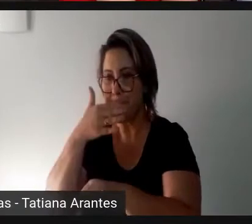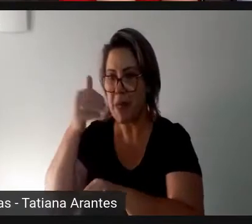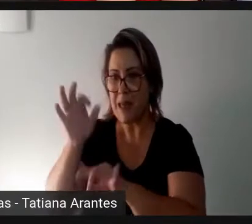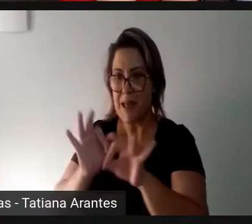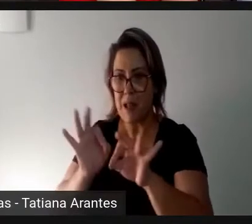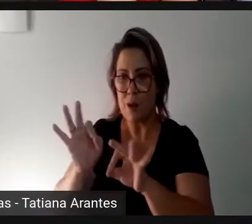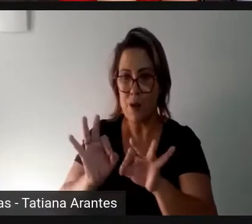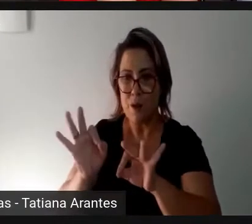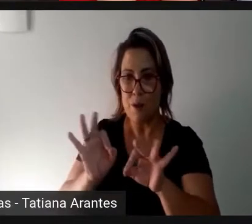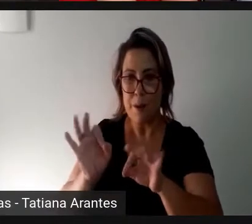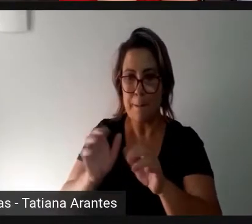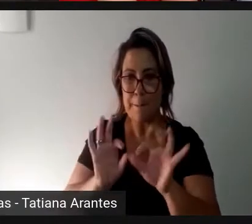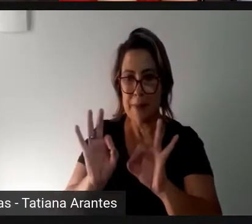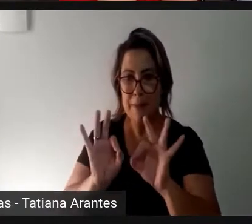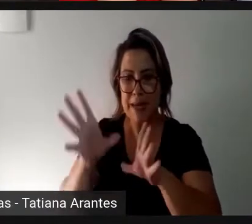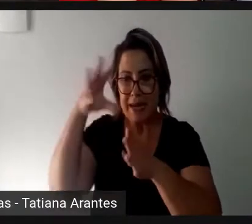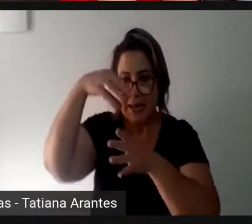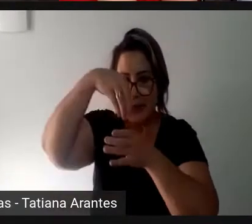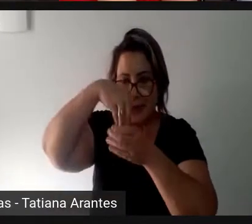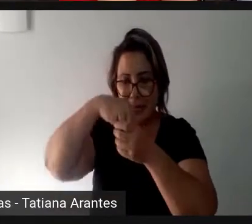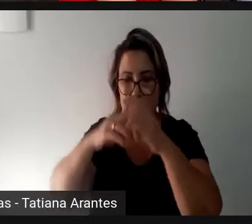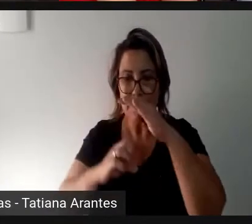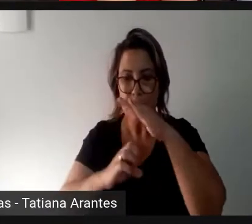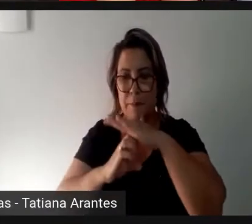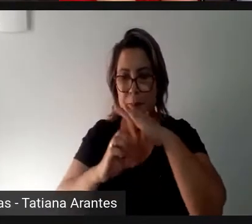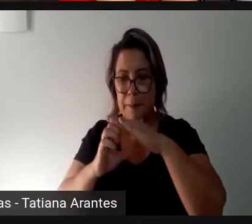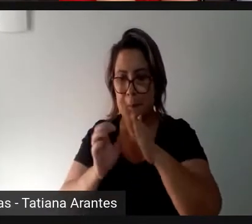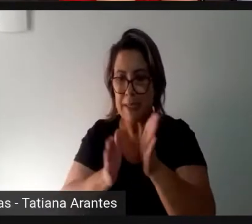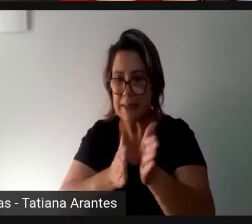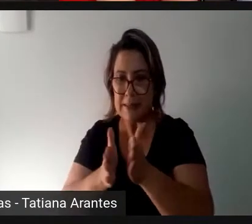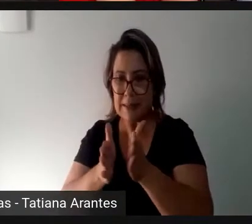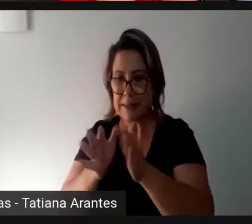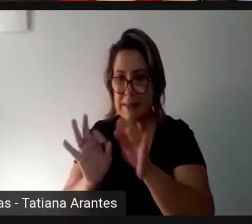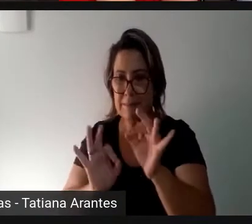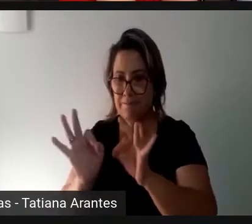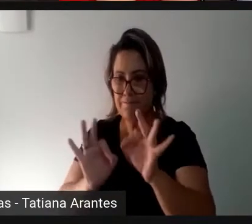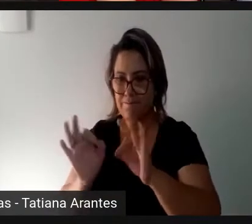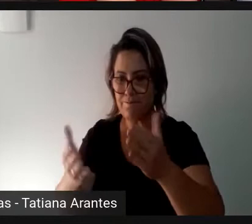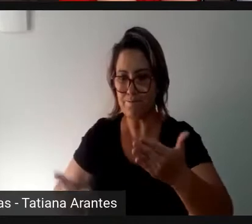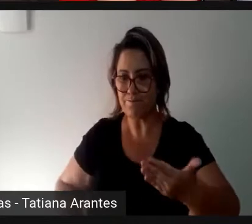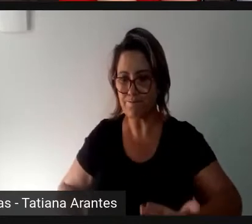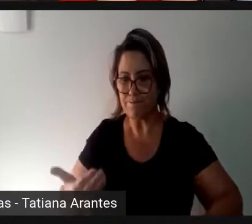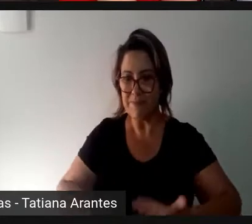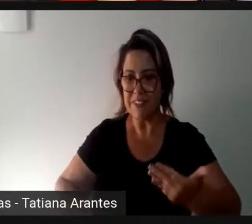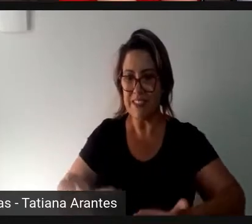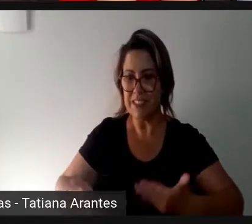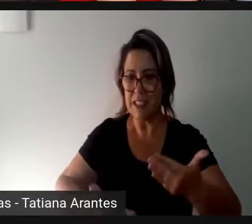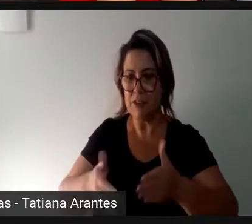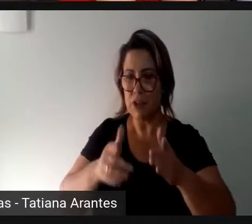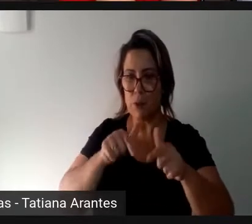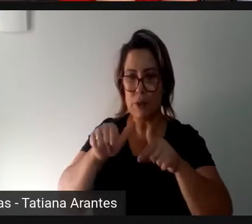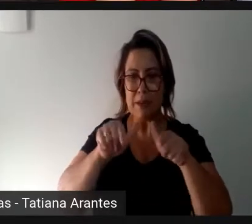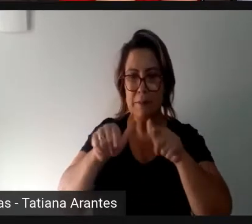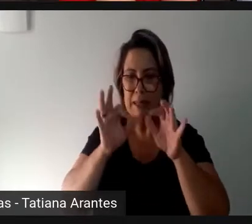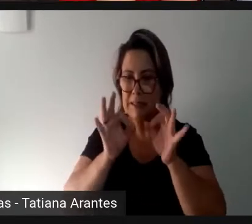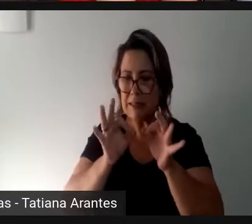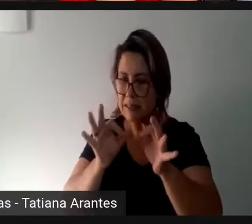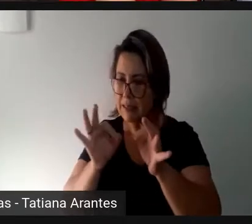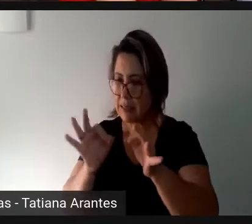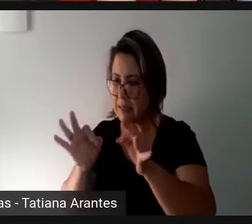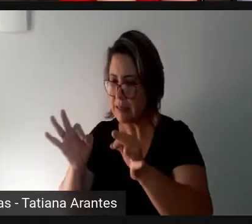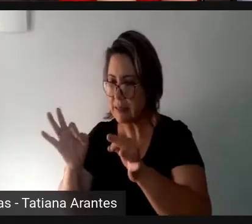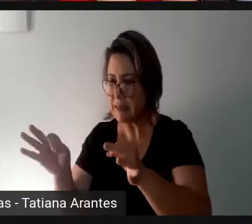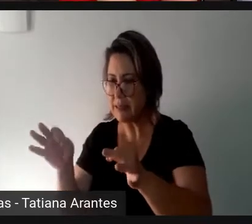para buscar um alinhamento de condutas dos meus funcionários, para que eu não caia, um funcionário meu, nesse